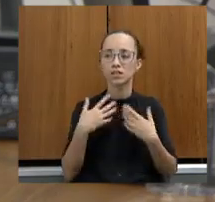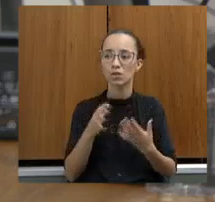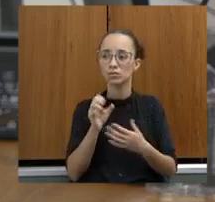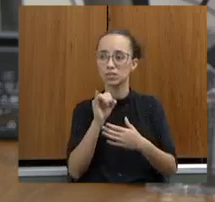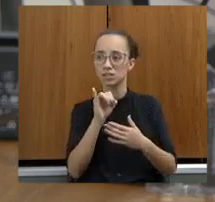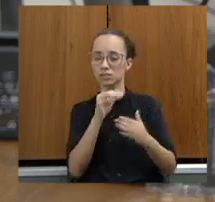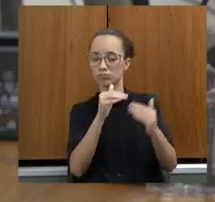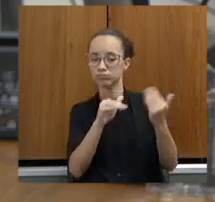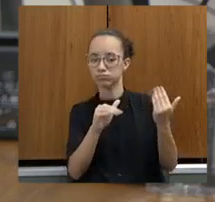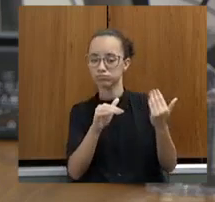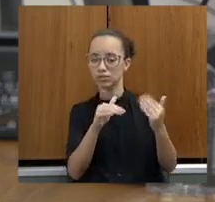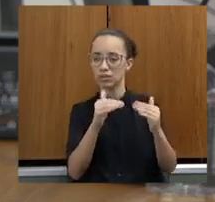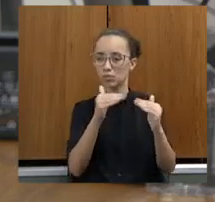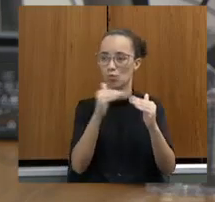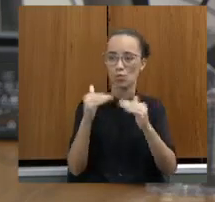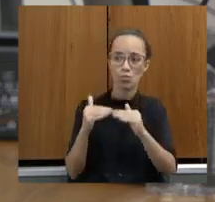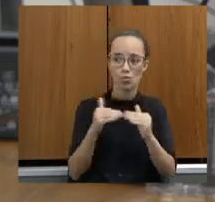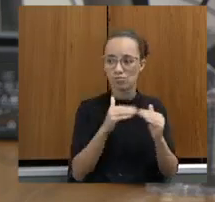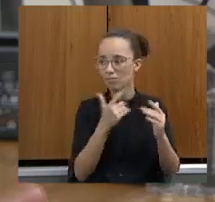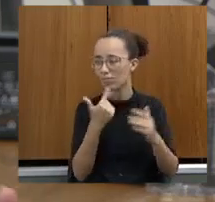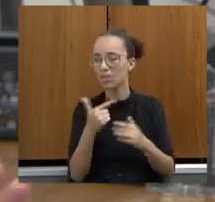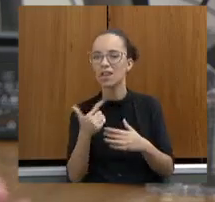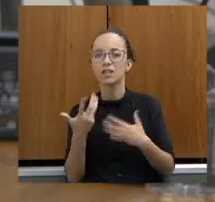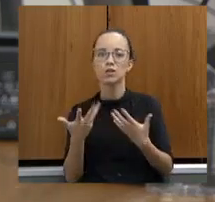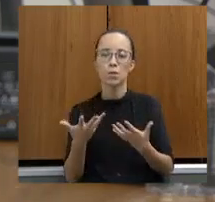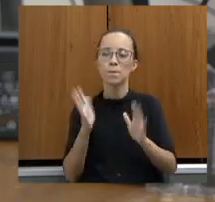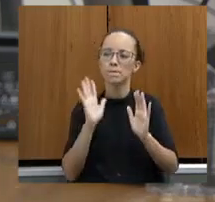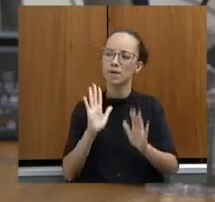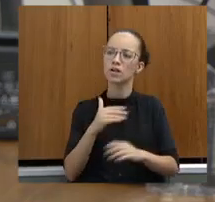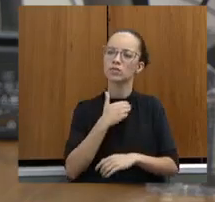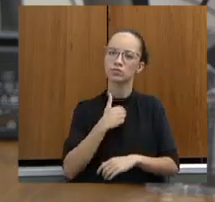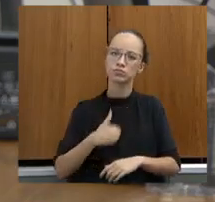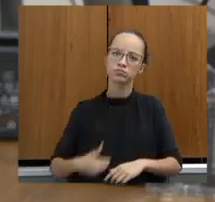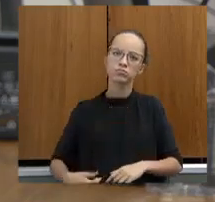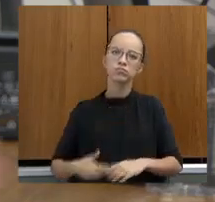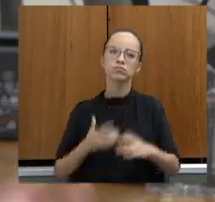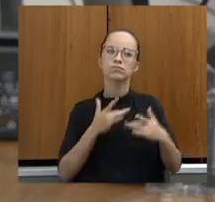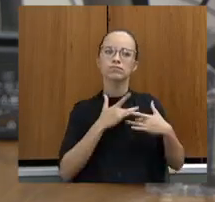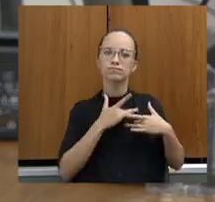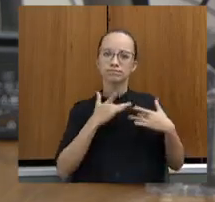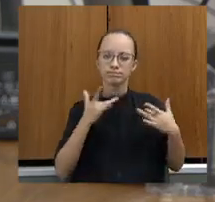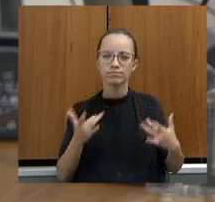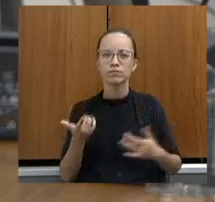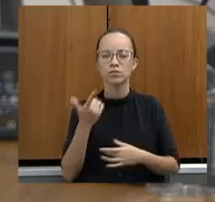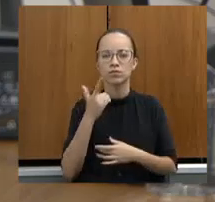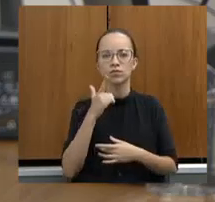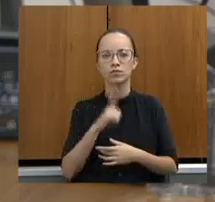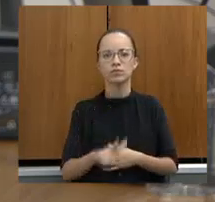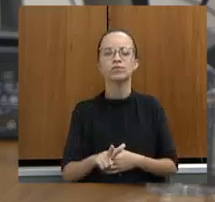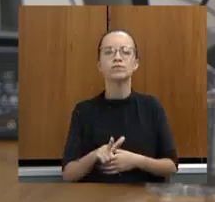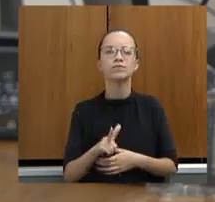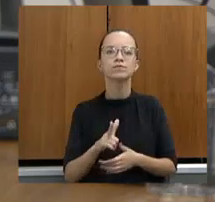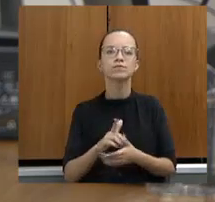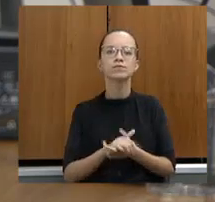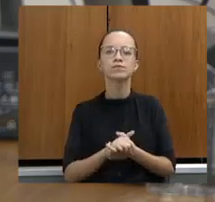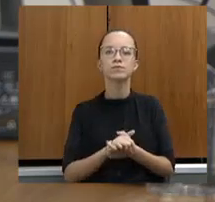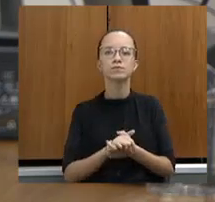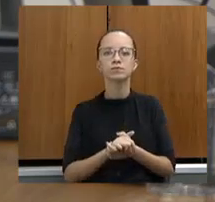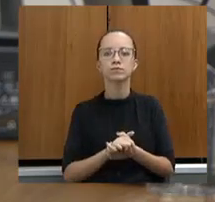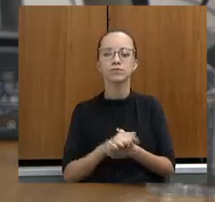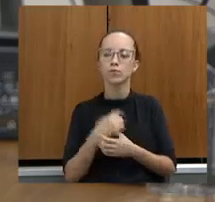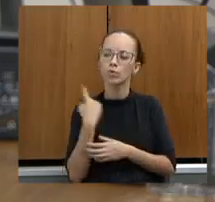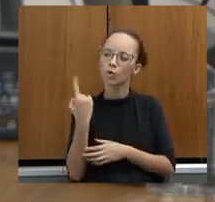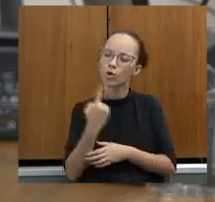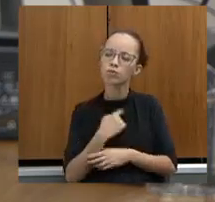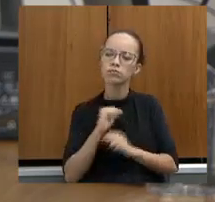superar mas o estado sempre estará à disposição no sentido de novamente assim eu acho que a gente pode